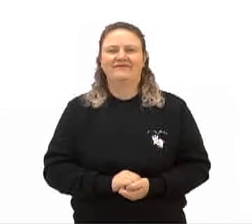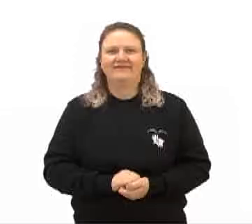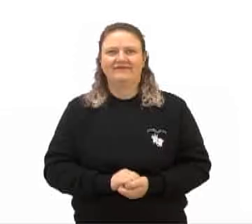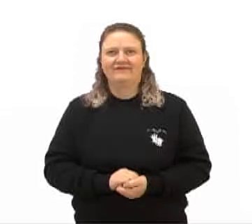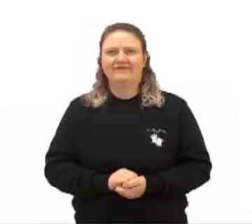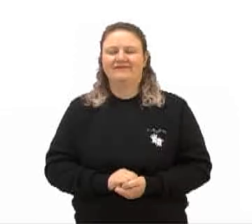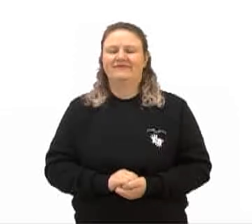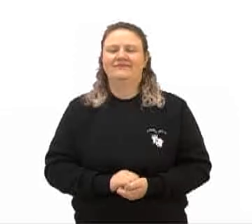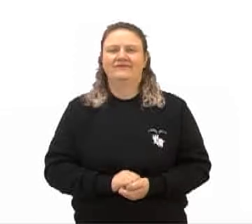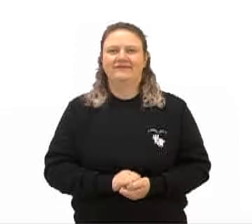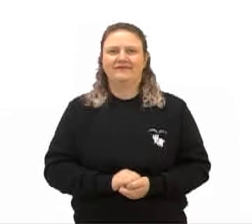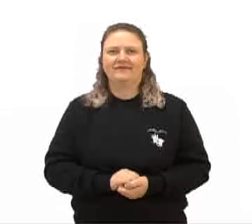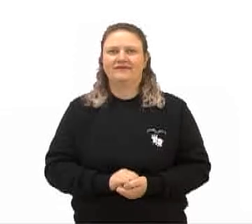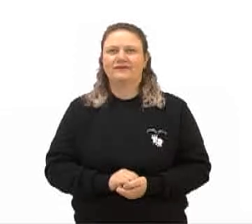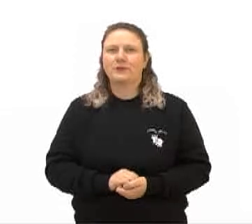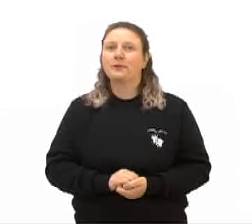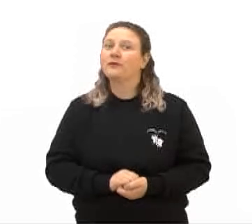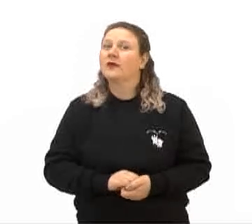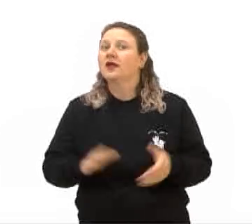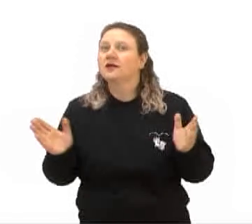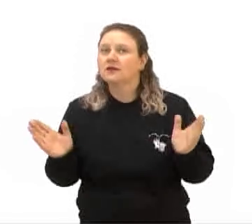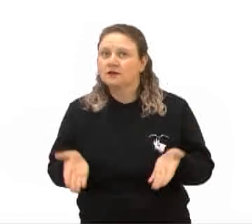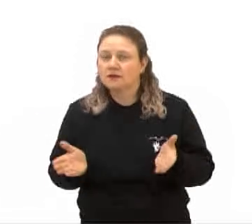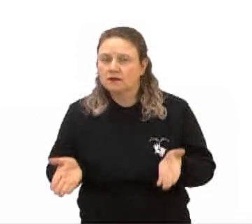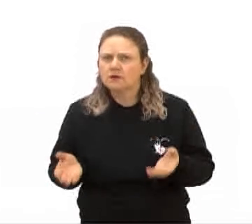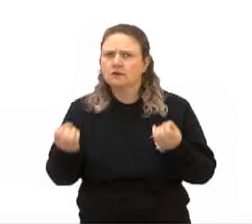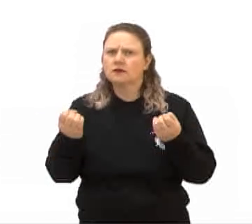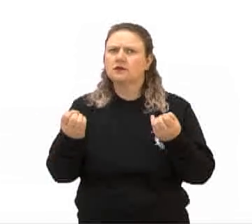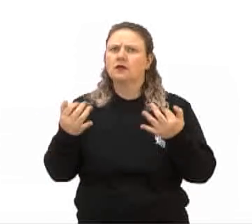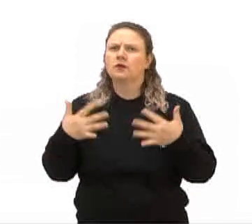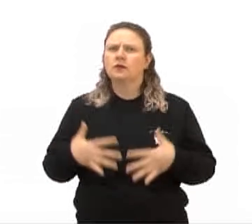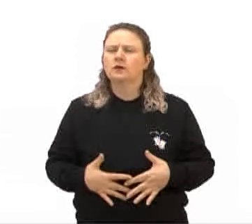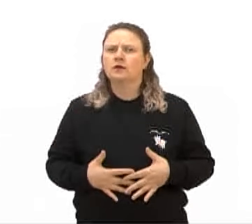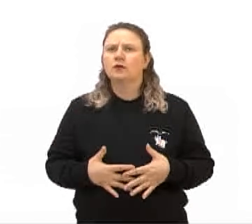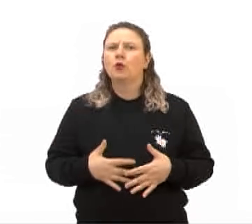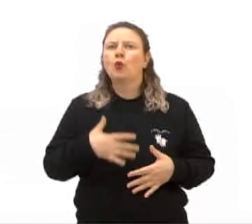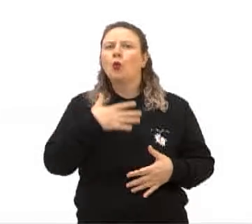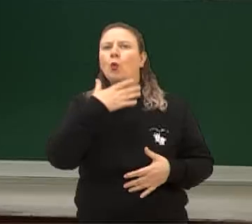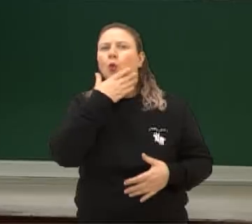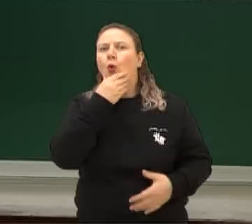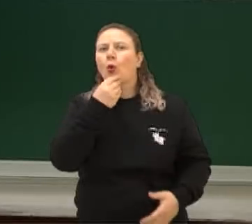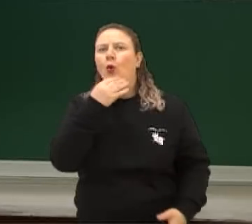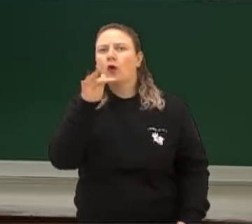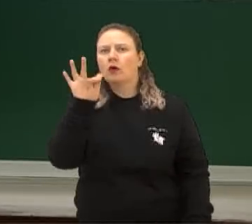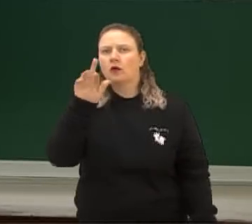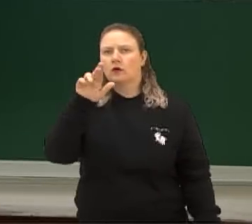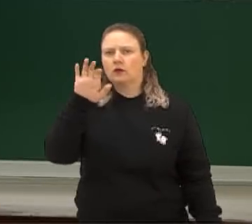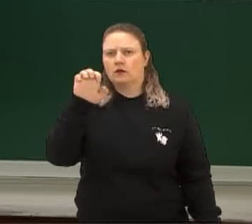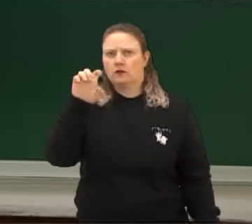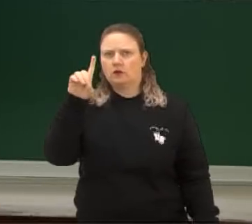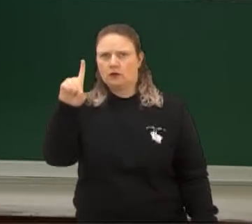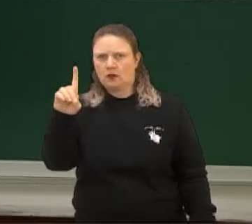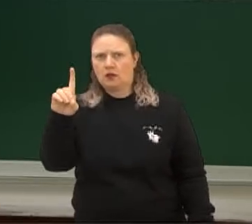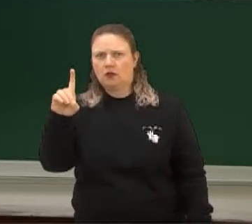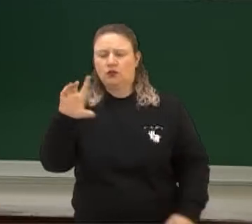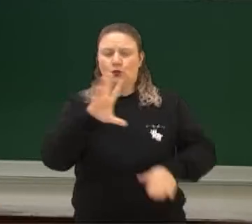of 45. Então, aqui está dizendo que o Freddie Mercury foi diagnosticado com AIDS no ano